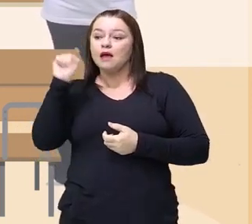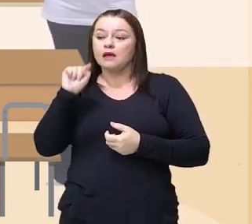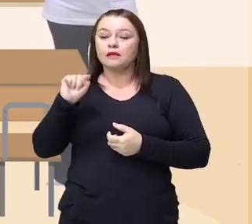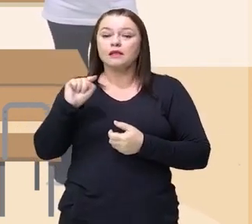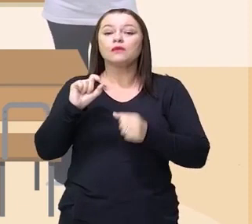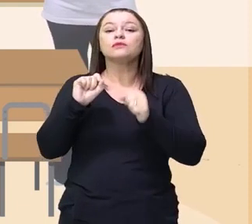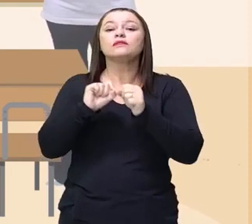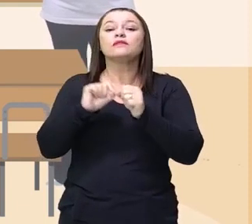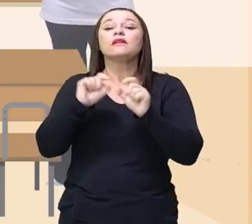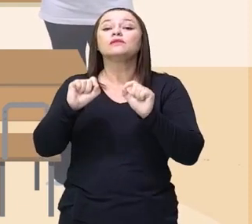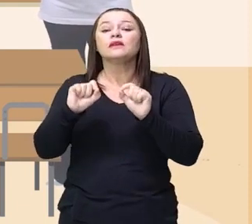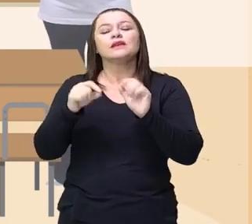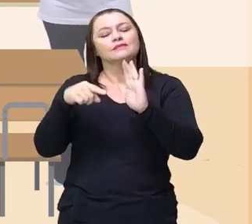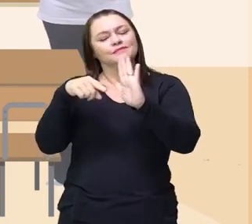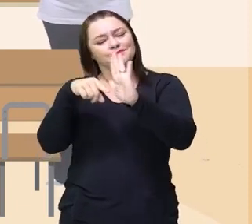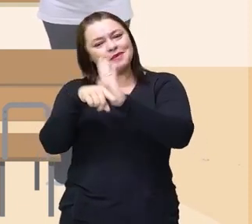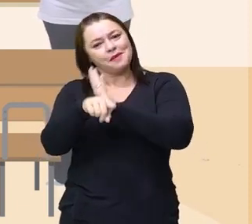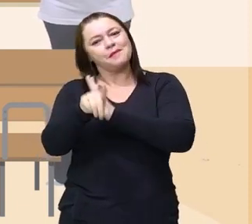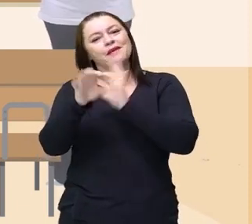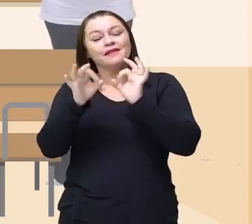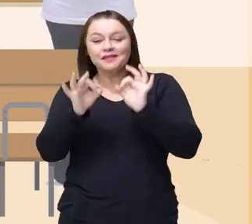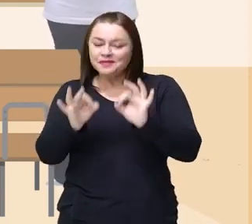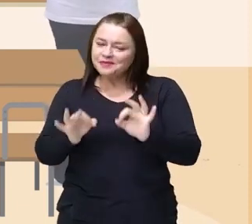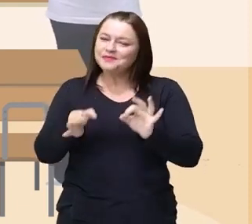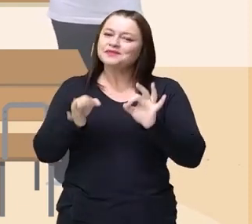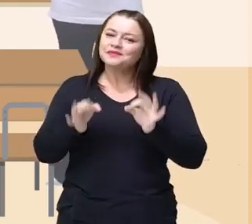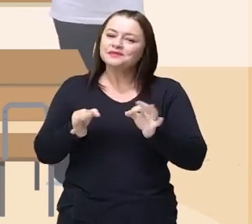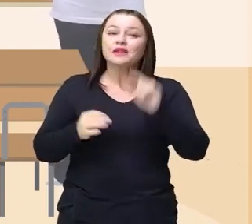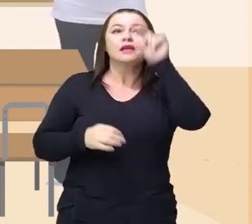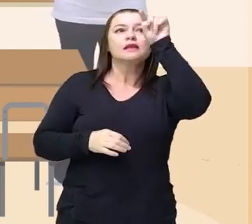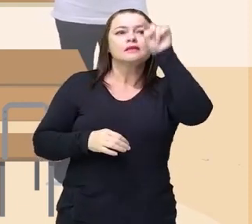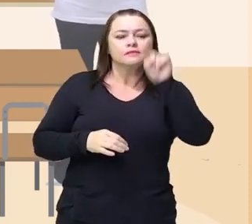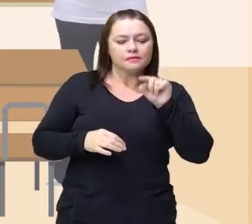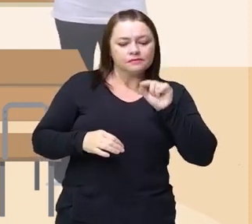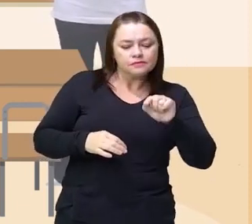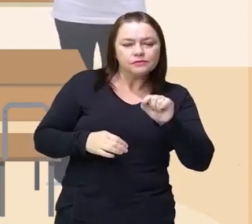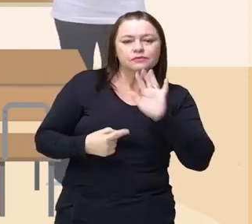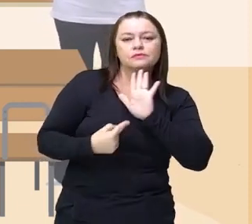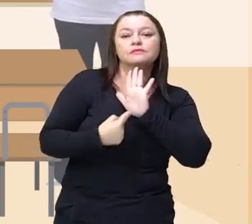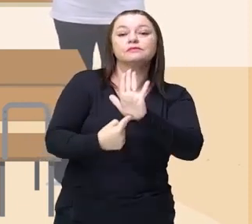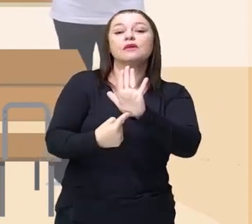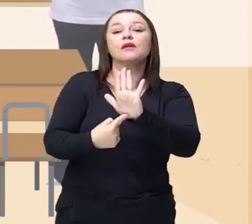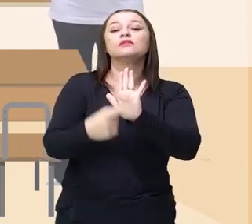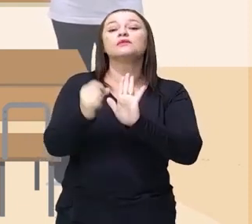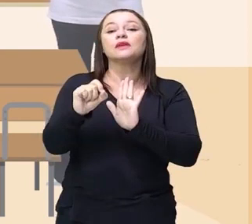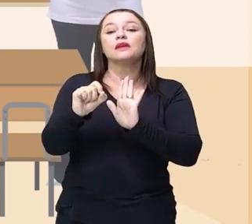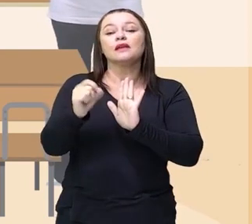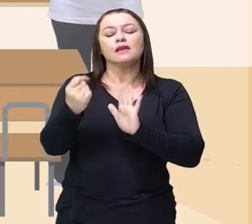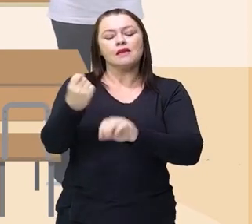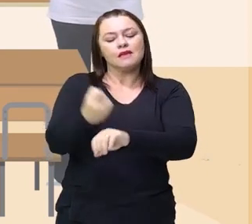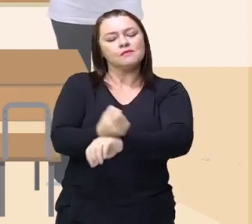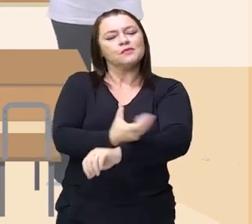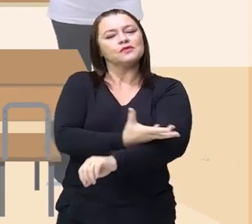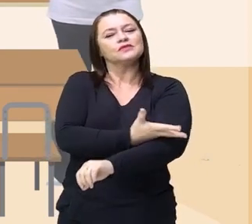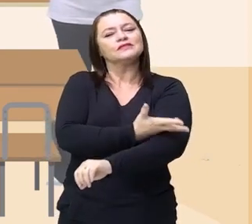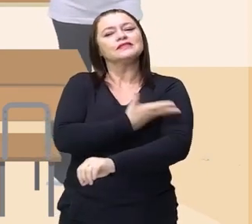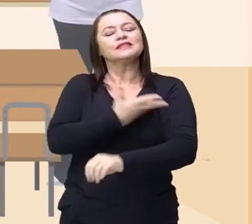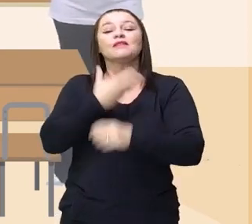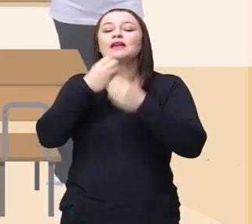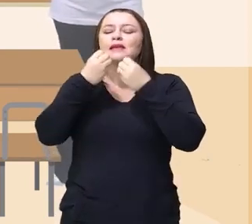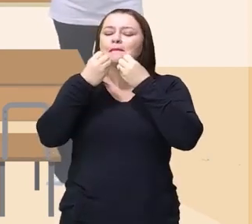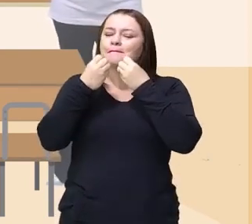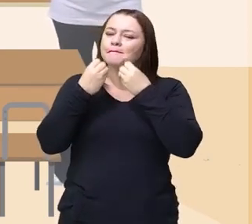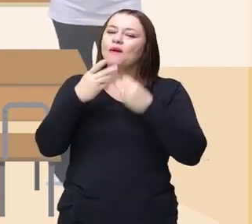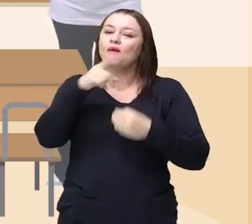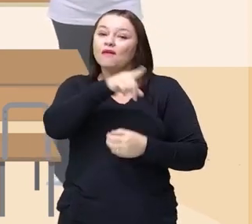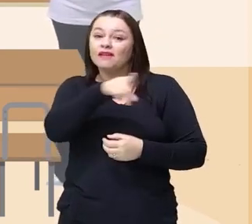aquela que faz uma pergunta, não é isso? Exclamativa, ela expressa emoção, não é isso? Que bom